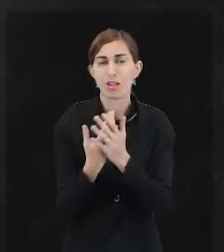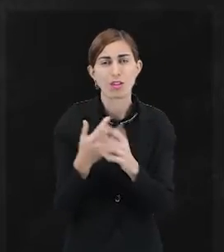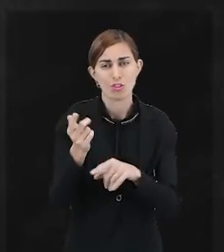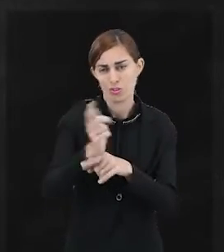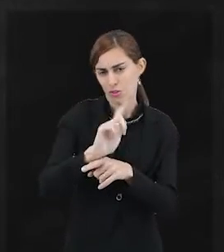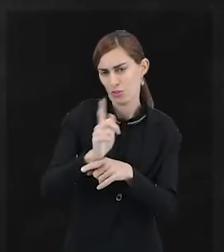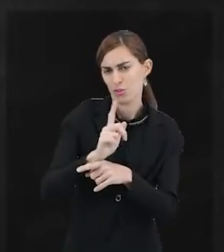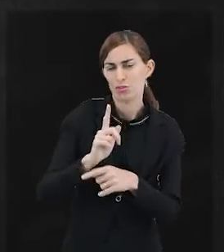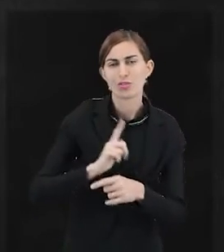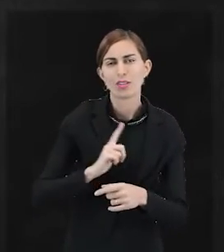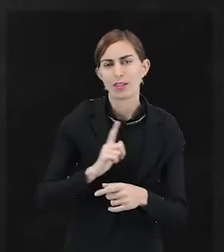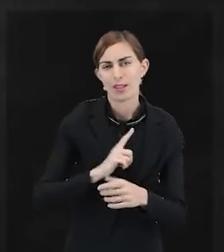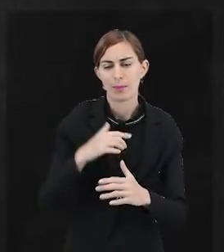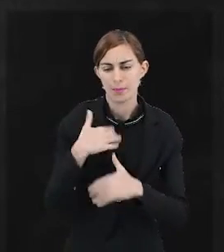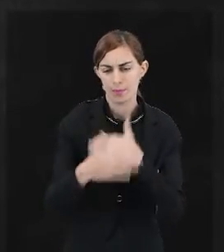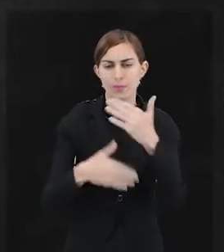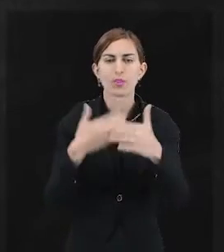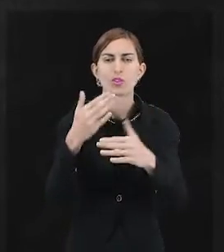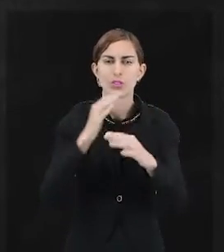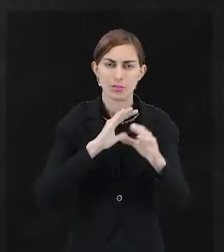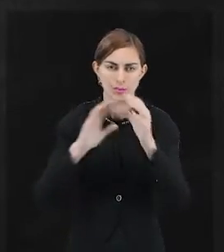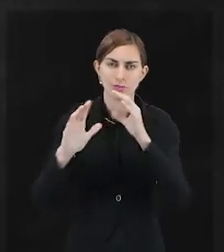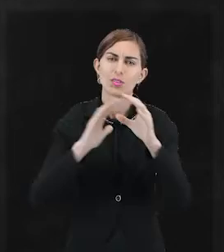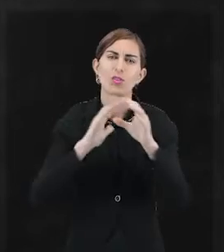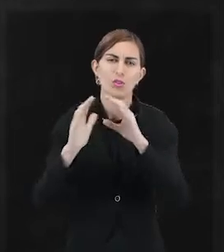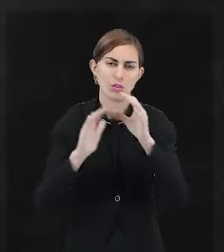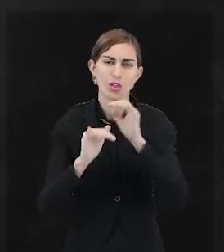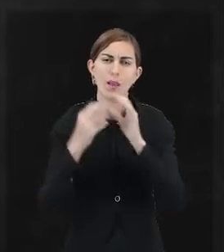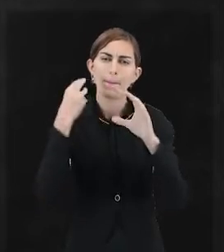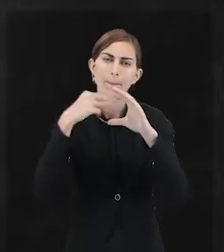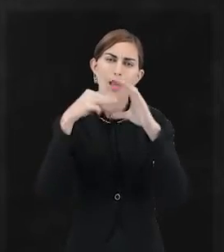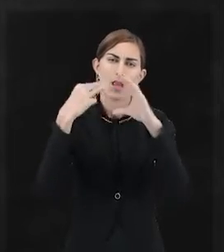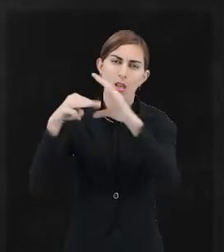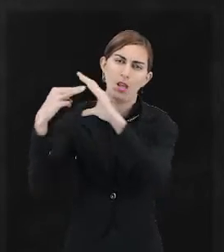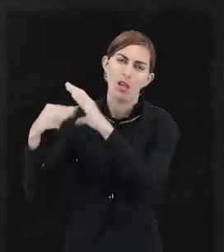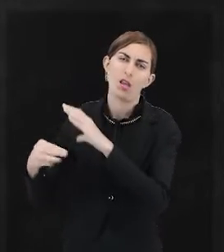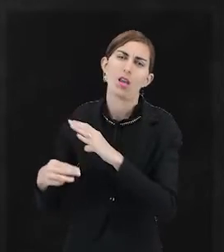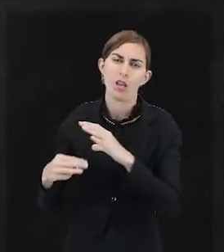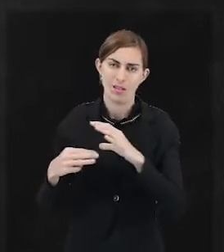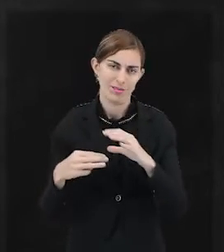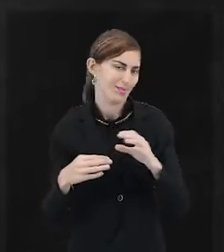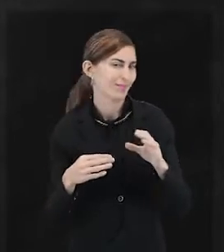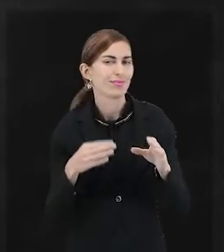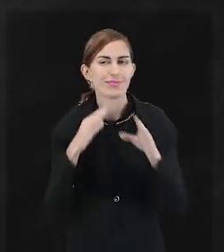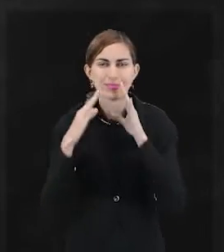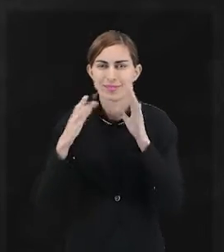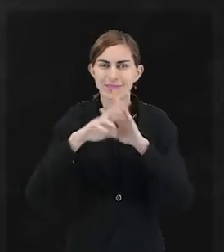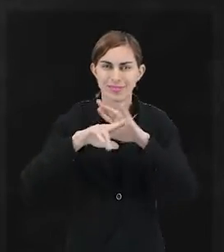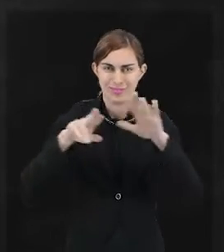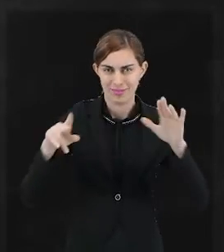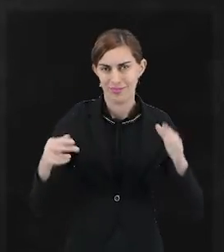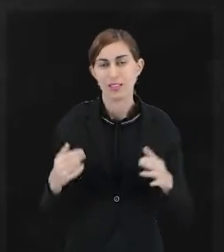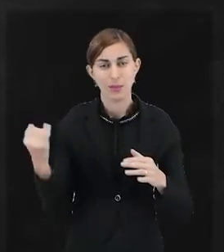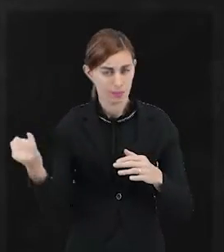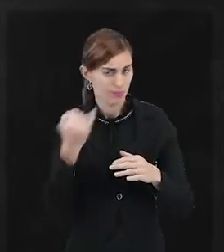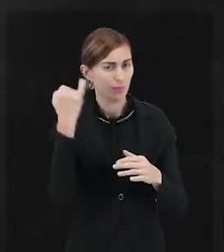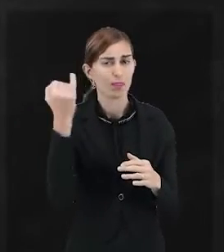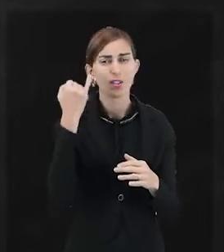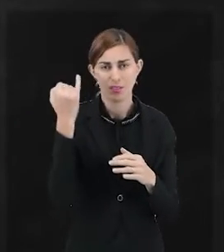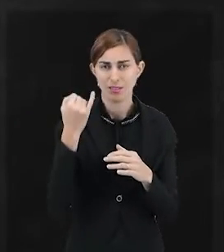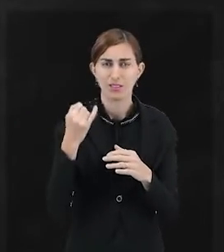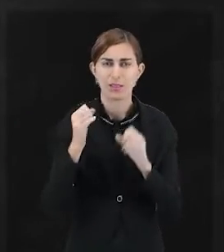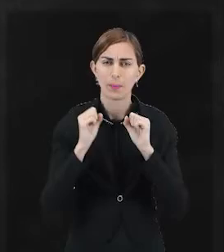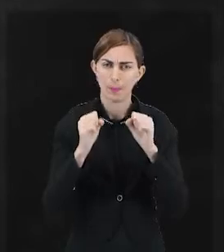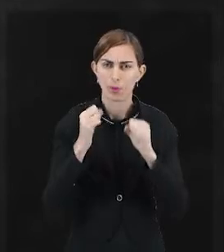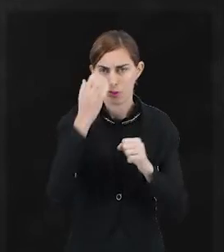gestores tendem a construir esse processo de comunicação via e-mails ou via redes sociais. E é importante que a gente se atenda que isso